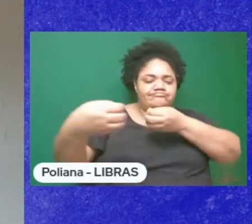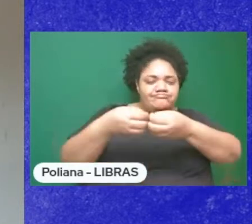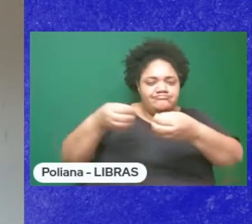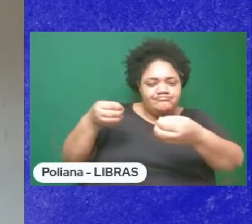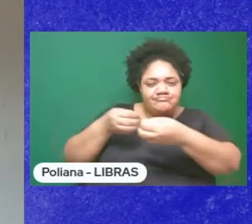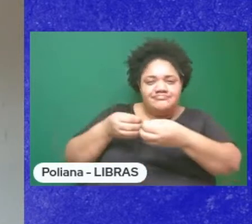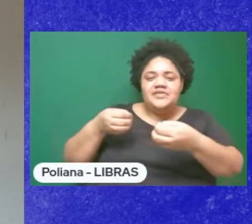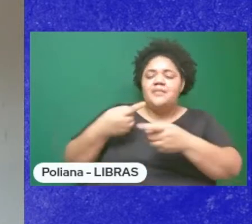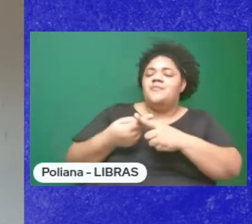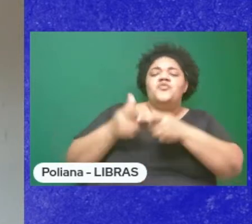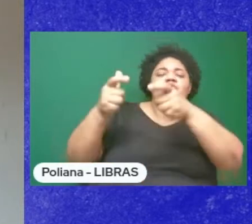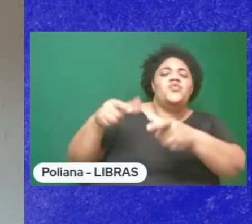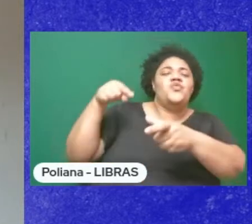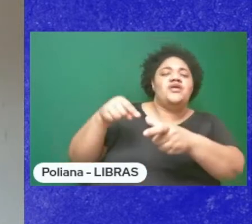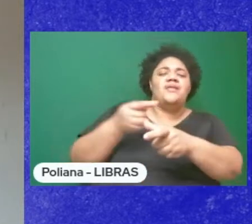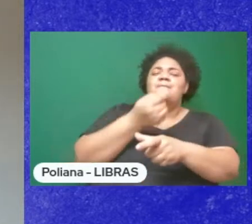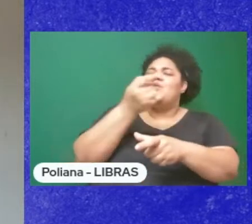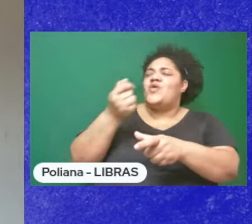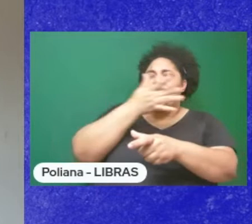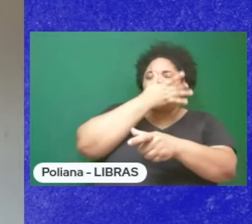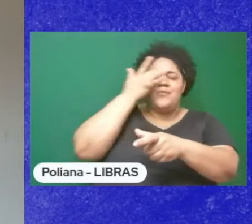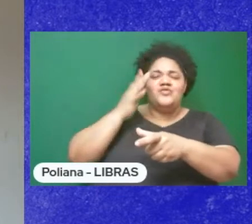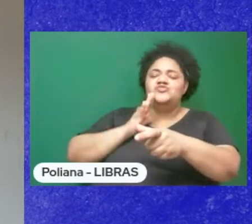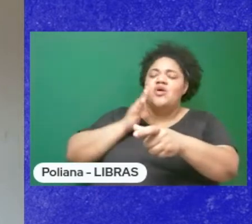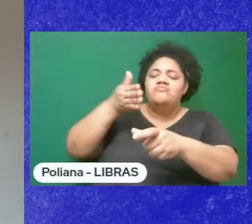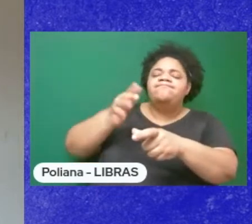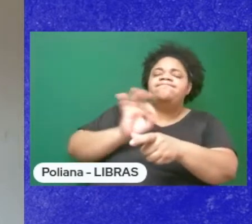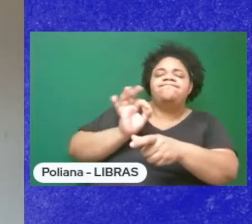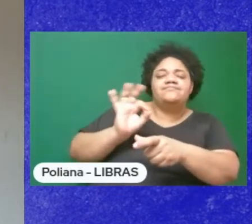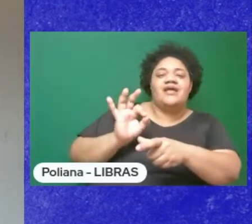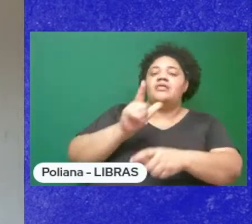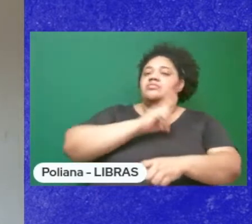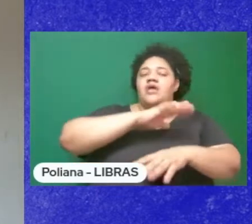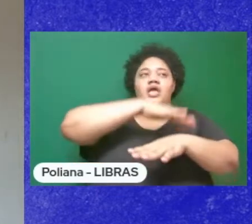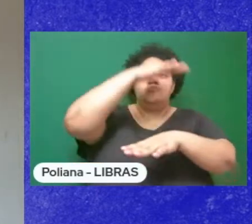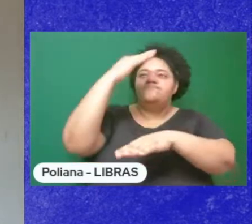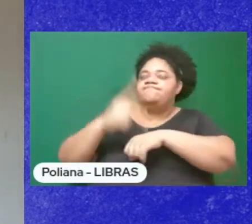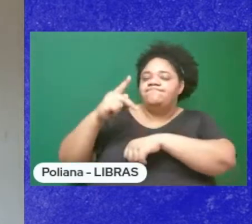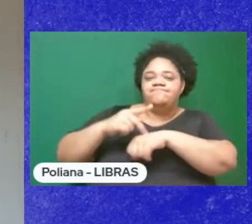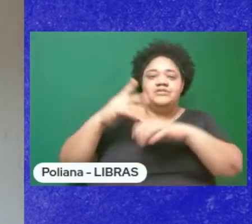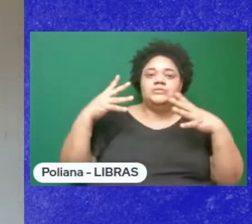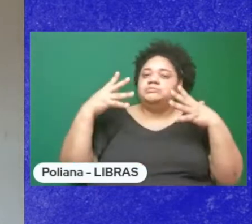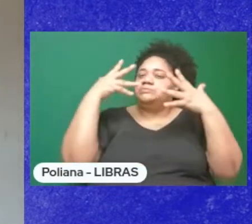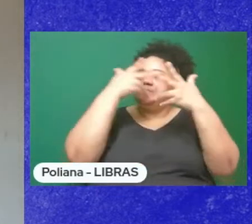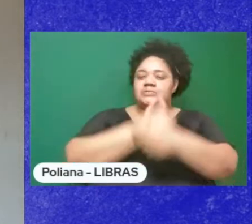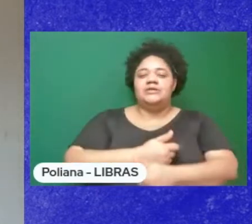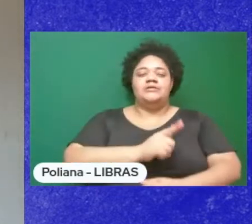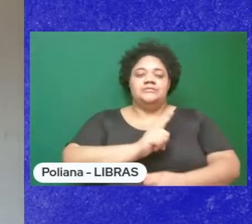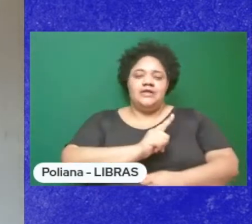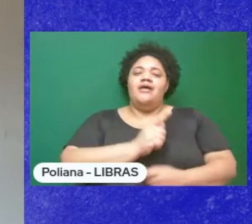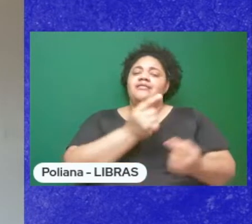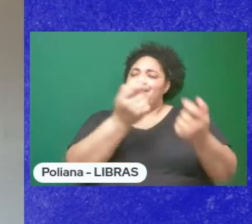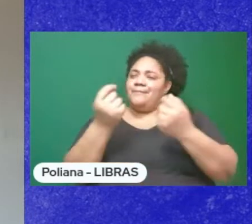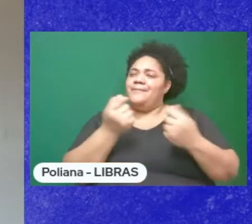porque pouca gente conhece. É uma chapada incrível que temos aqui. Que pouca gente conhece. E bom também que pouca gente conheça,